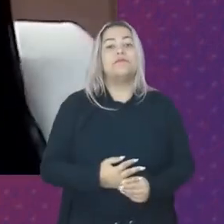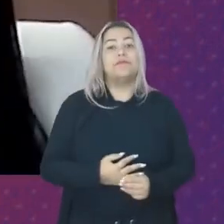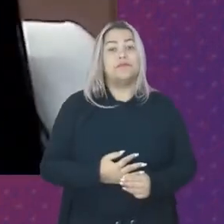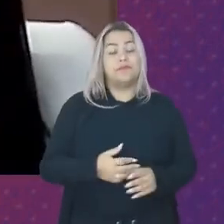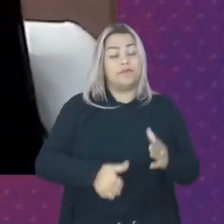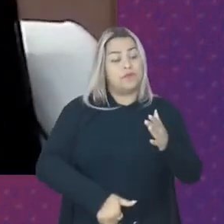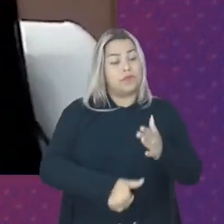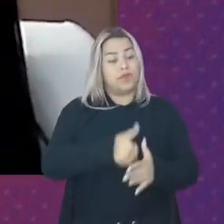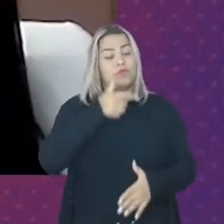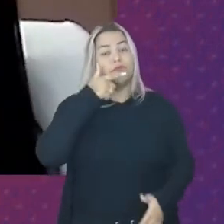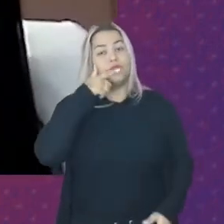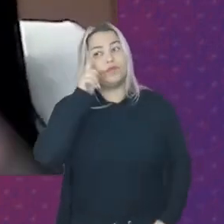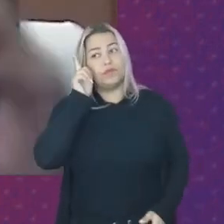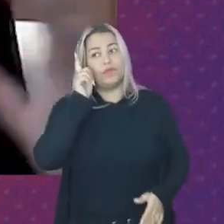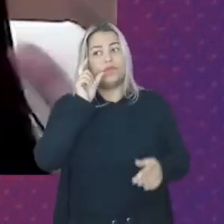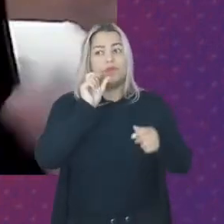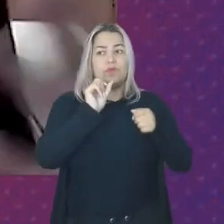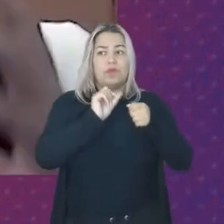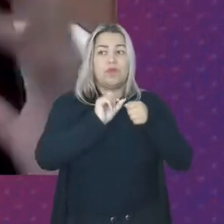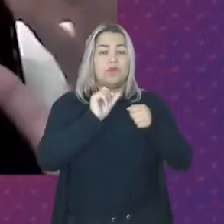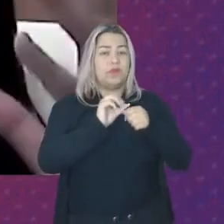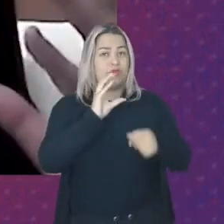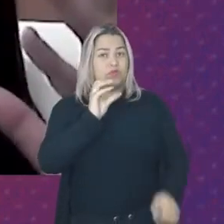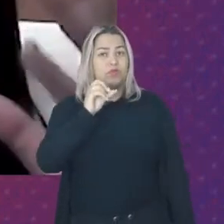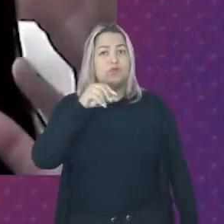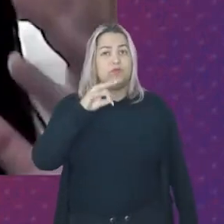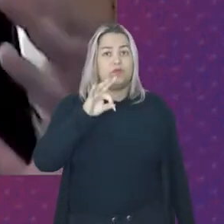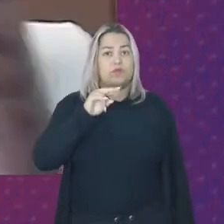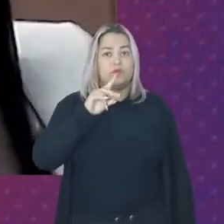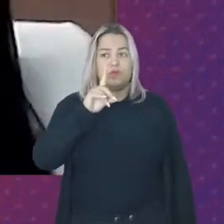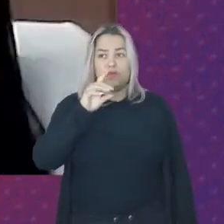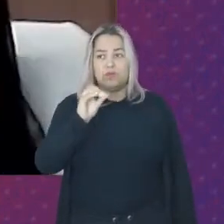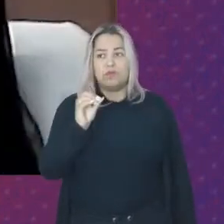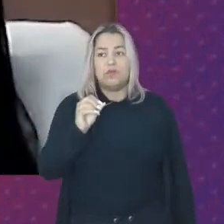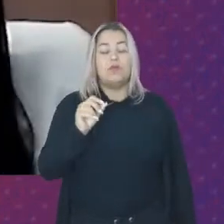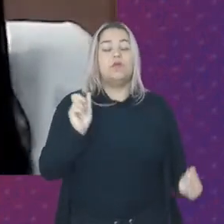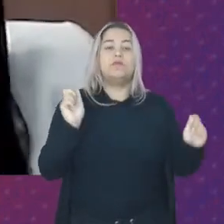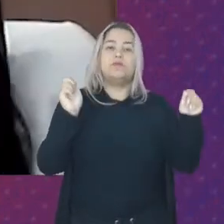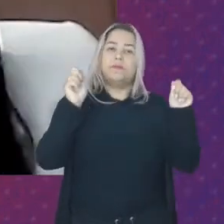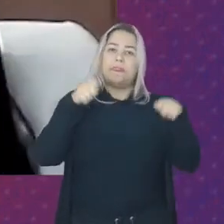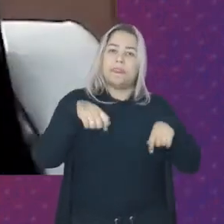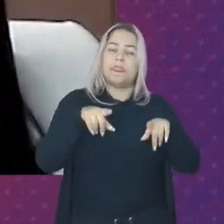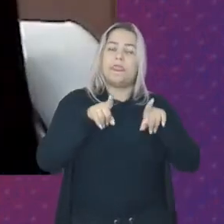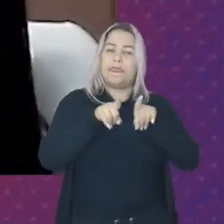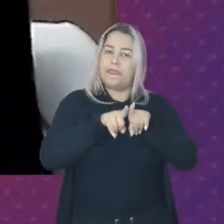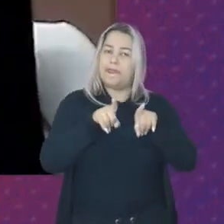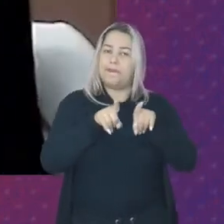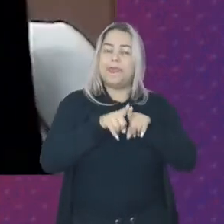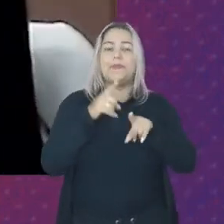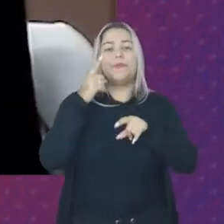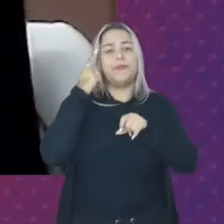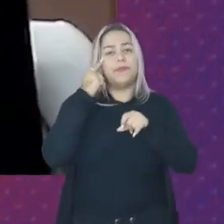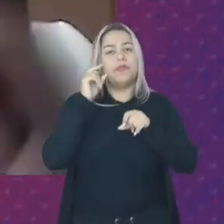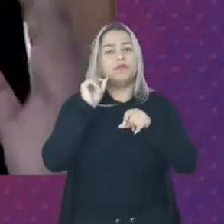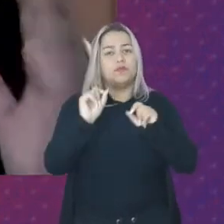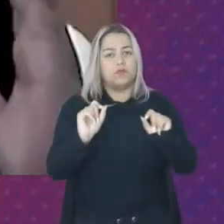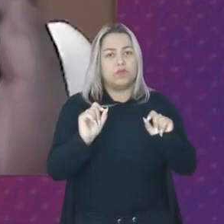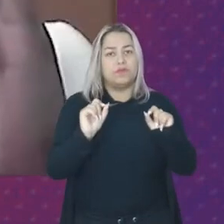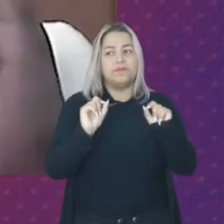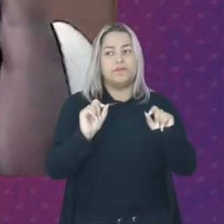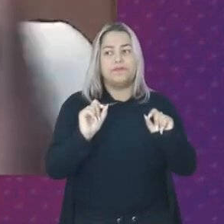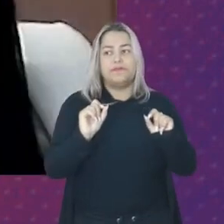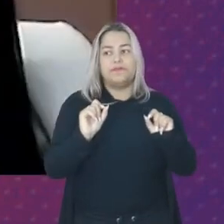primeiro, antes de sair produzindo conteúdo à torta e à direita, é necessário que você pense o seguinte,